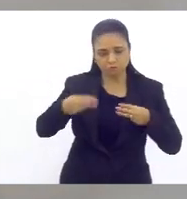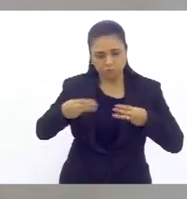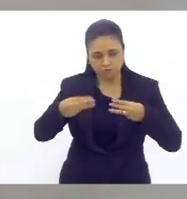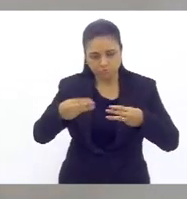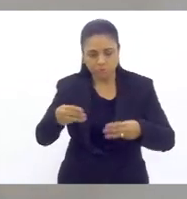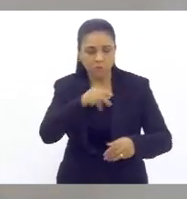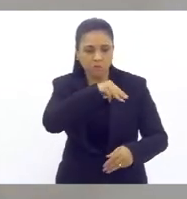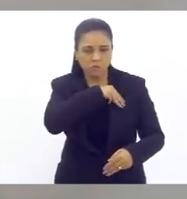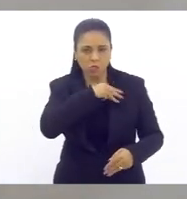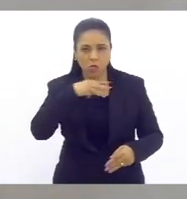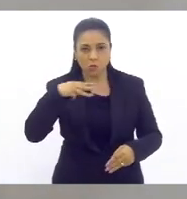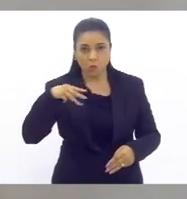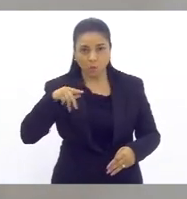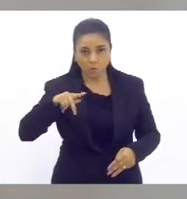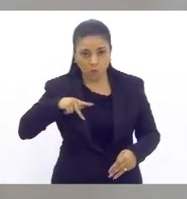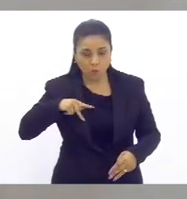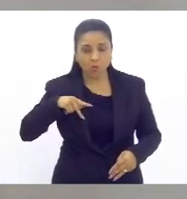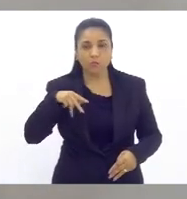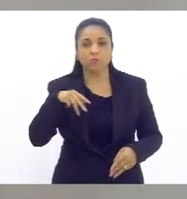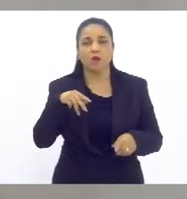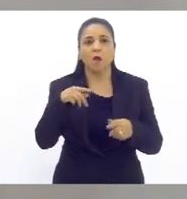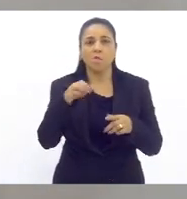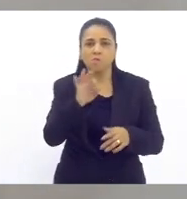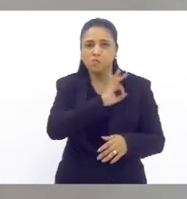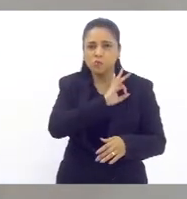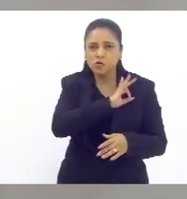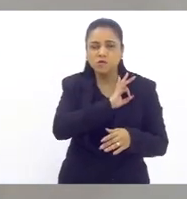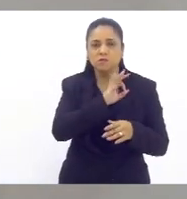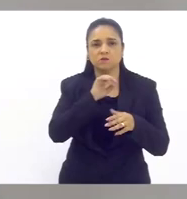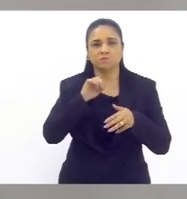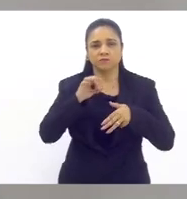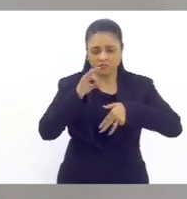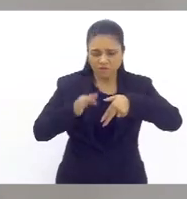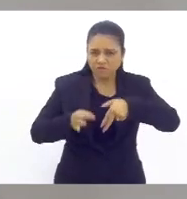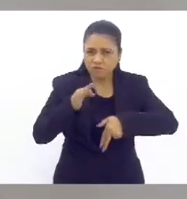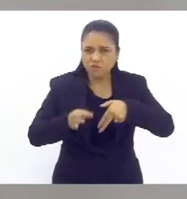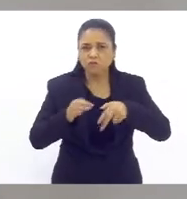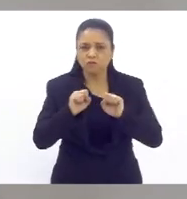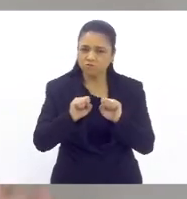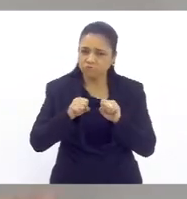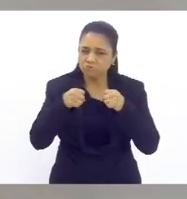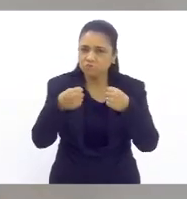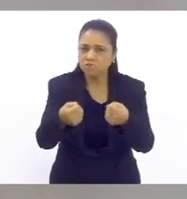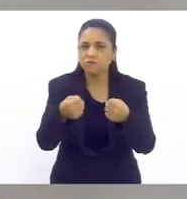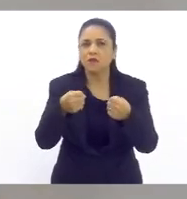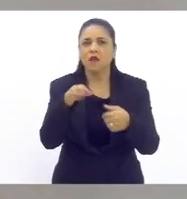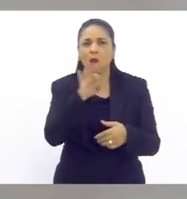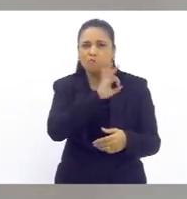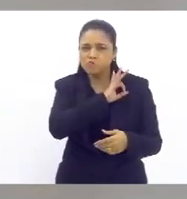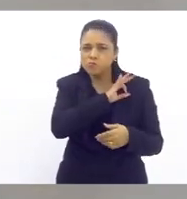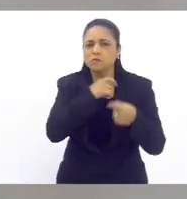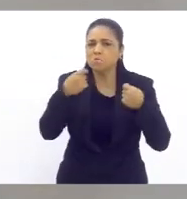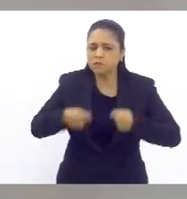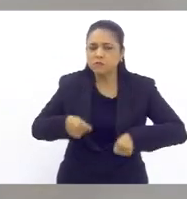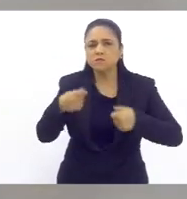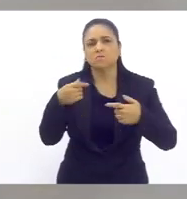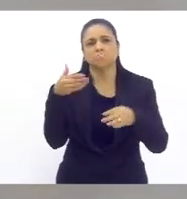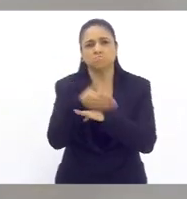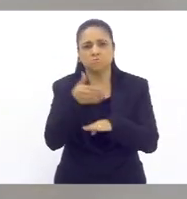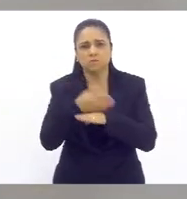ver defensoria ver aqui a polícia também a polícia também precisa tá participando desses debates nesse diálogo